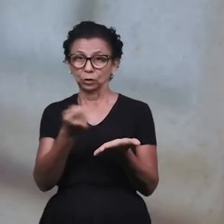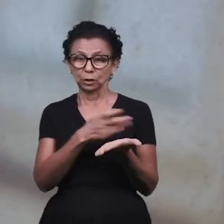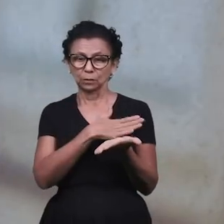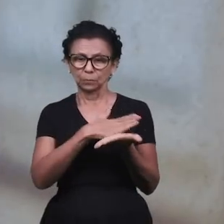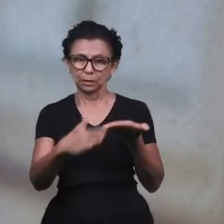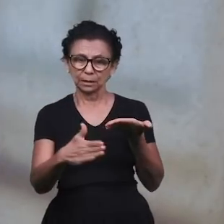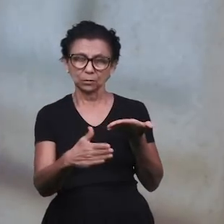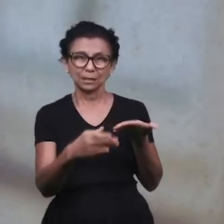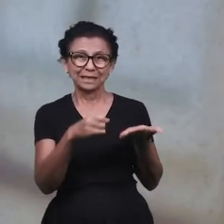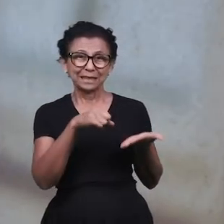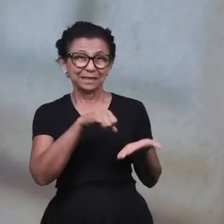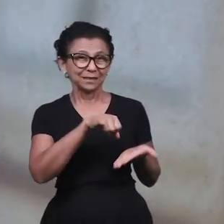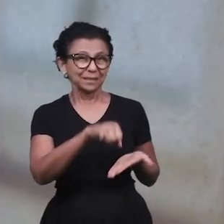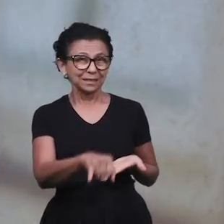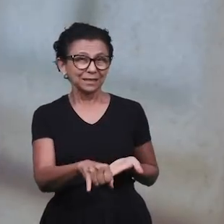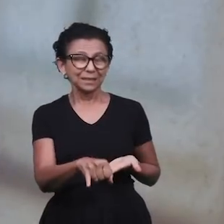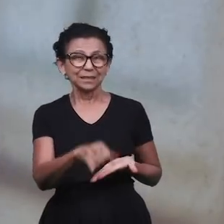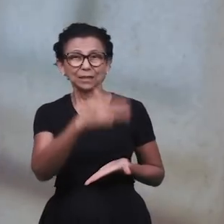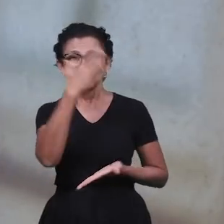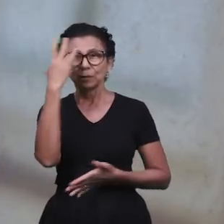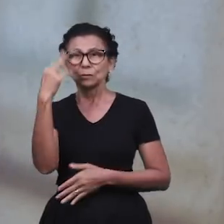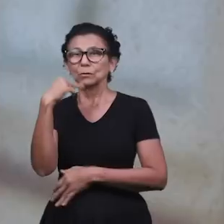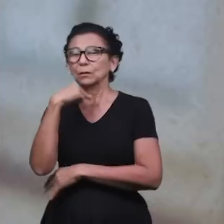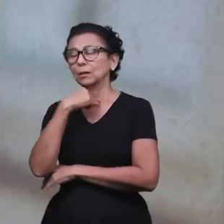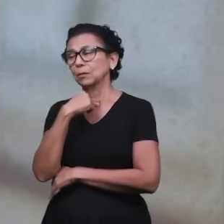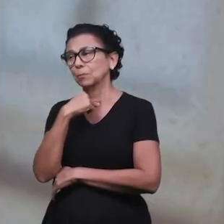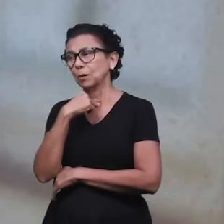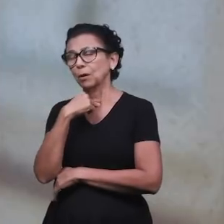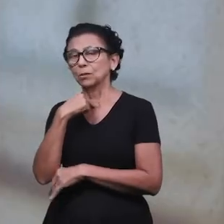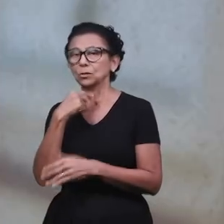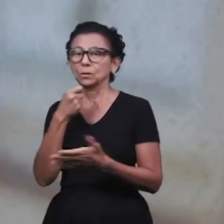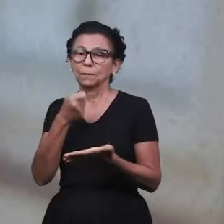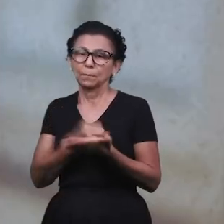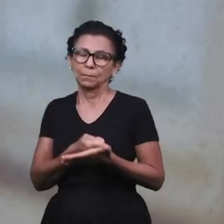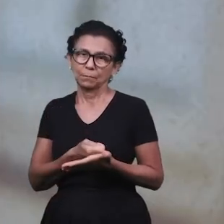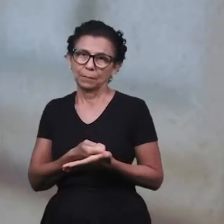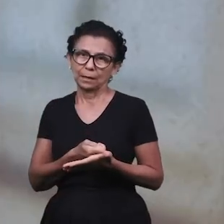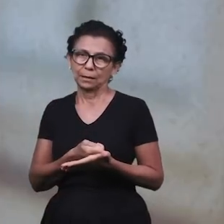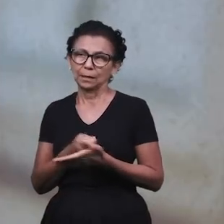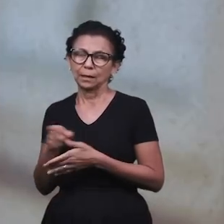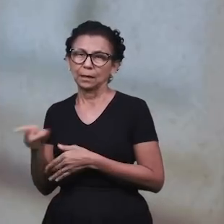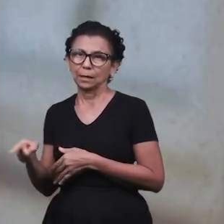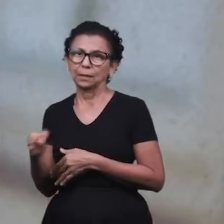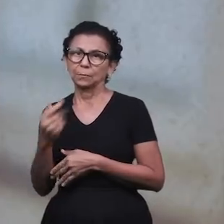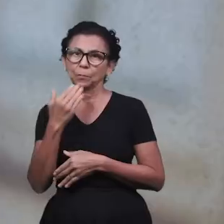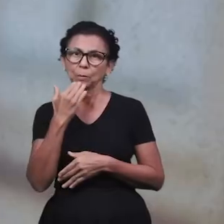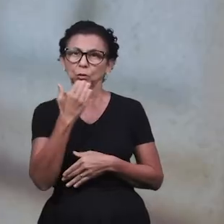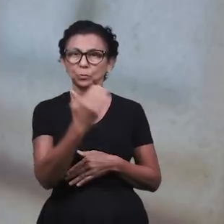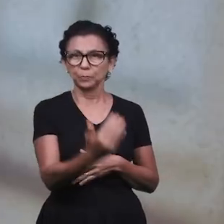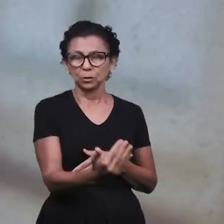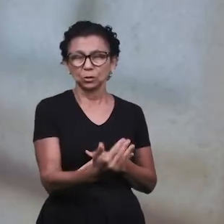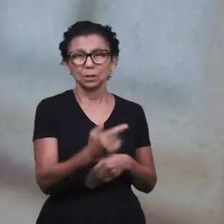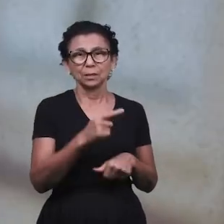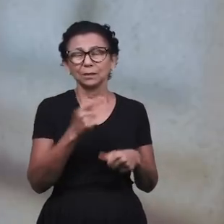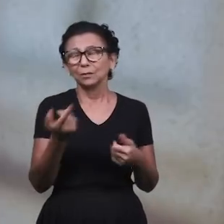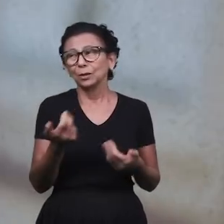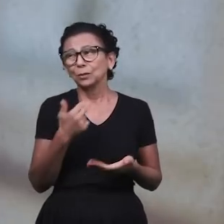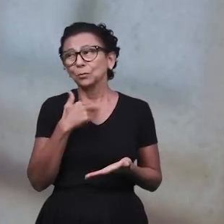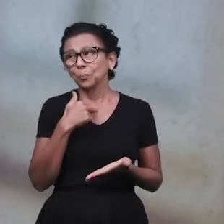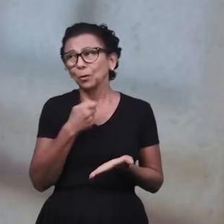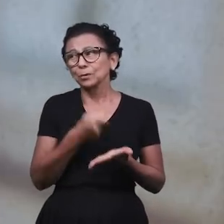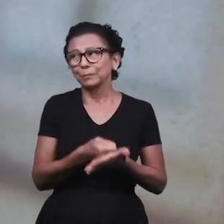não está em condições, ela pode pedir que ela seja, naquele momento, não pague as custas processuais. E